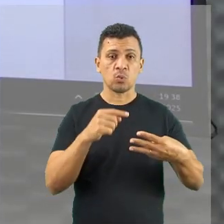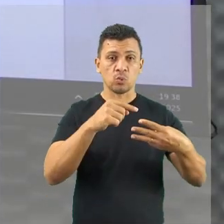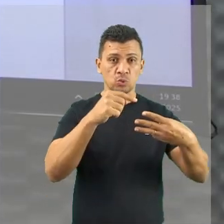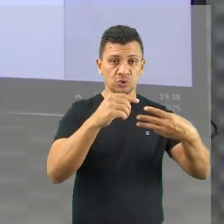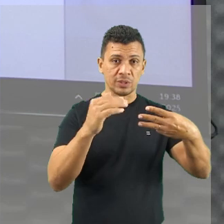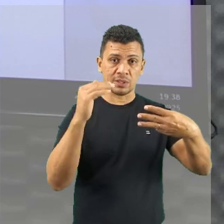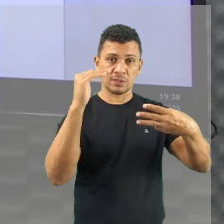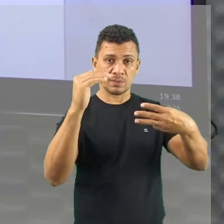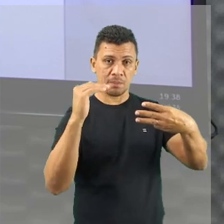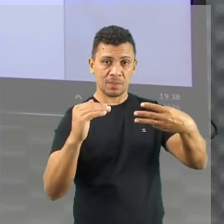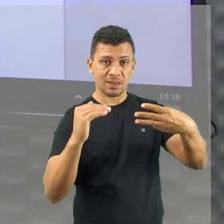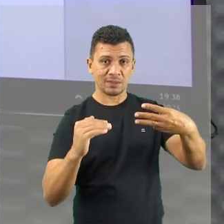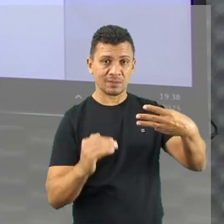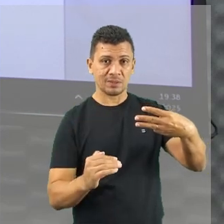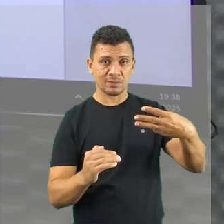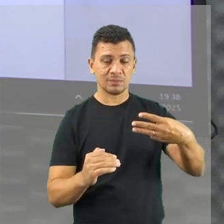paralelo.